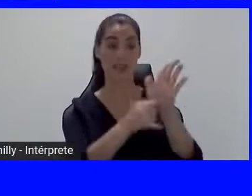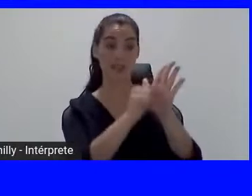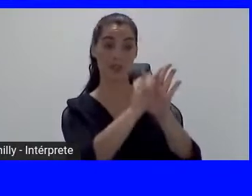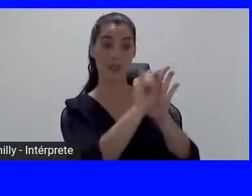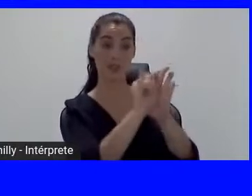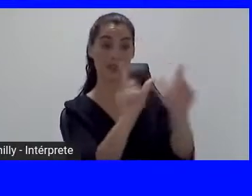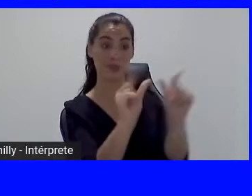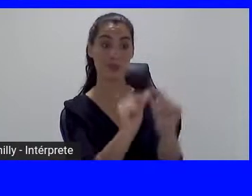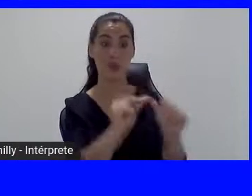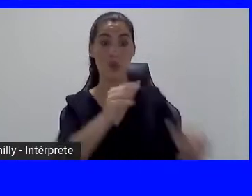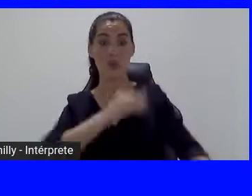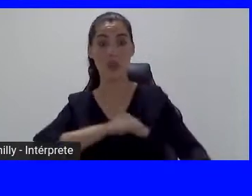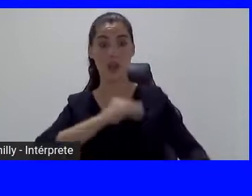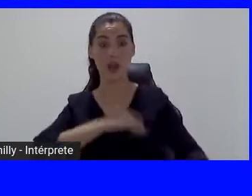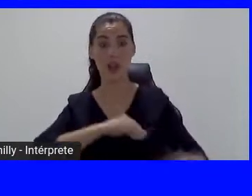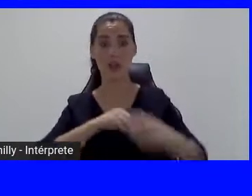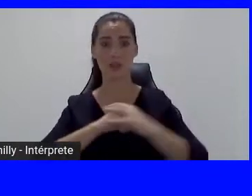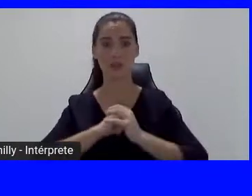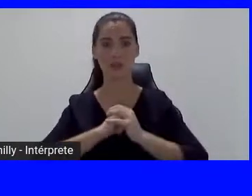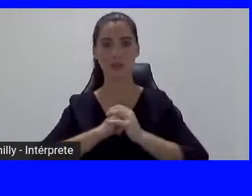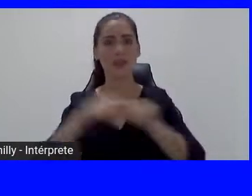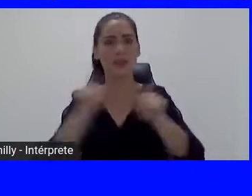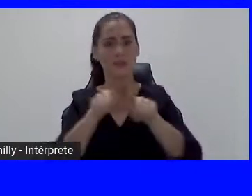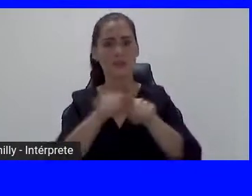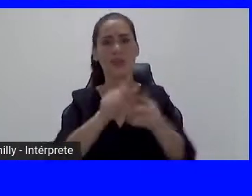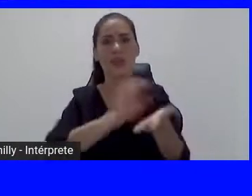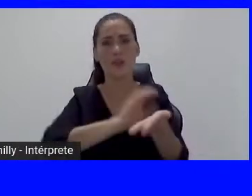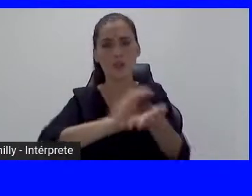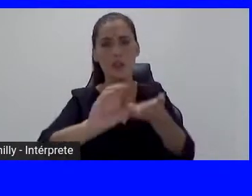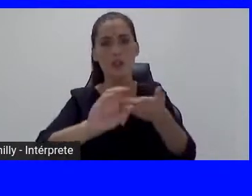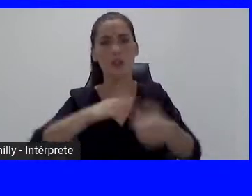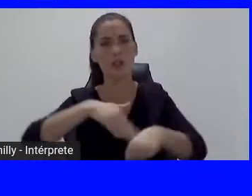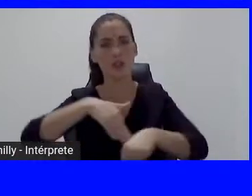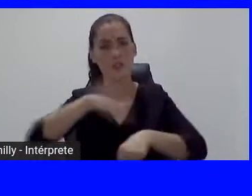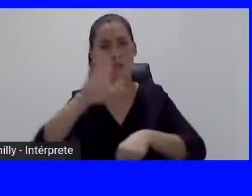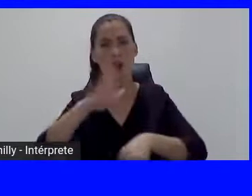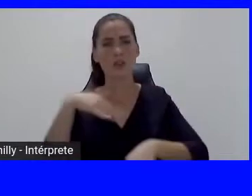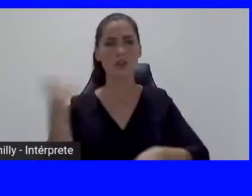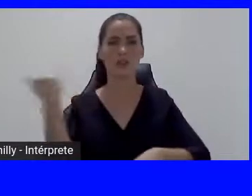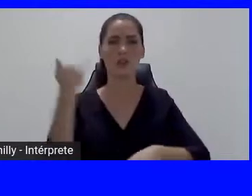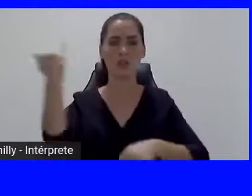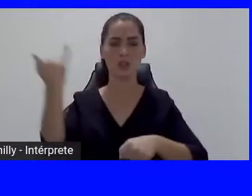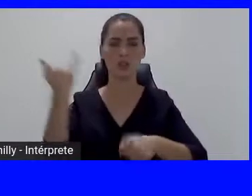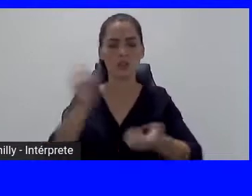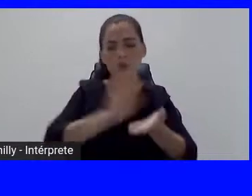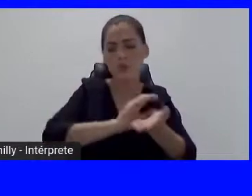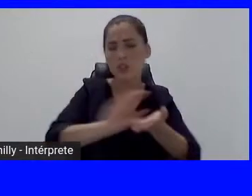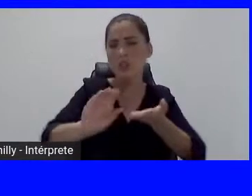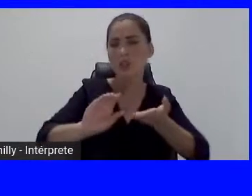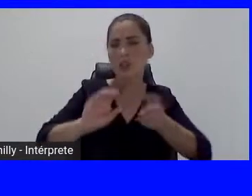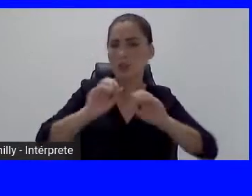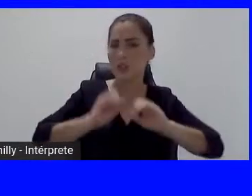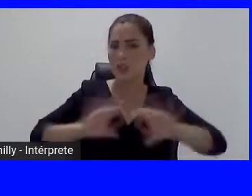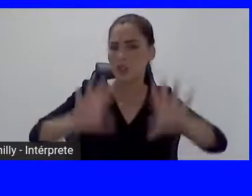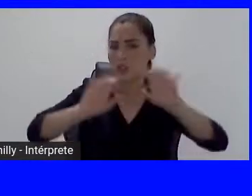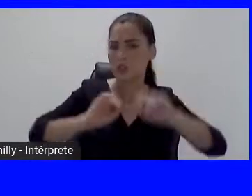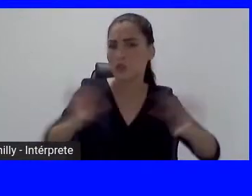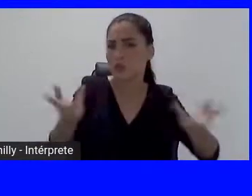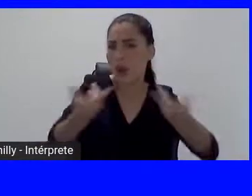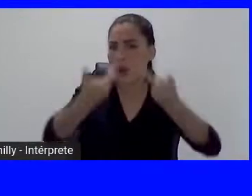investimentos naquilo que é o mais importante de tudo para uma geração, investimento em educação de qualidade com ciência e